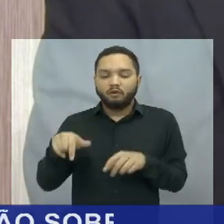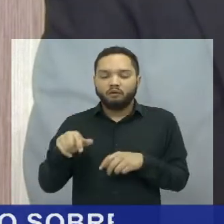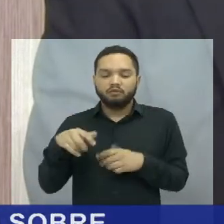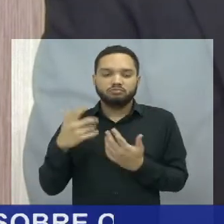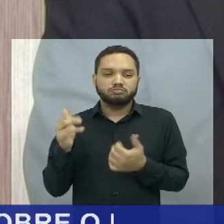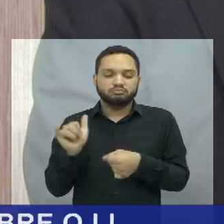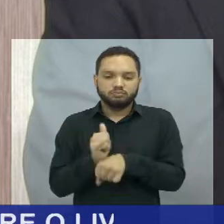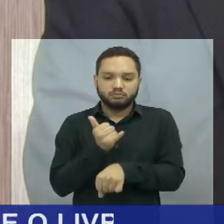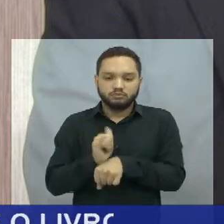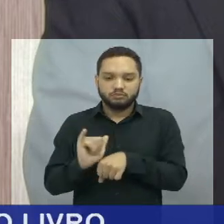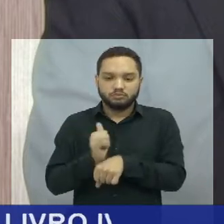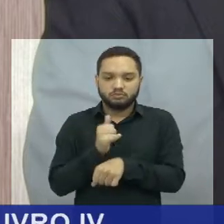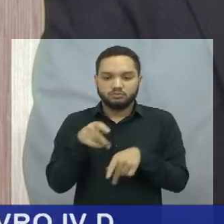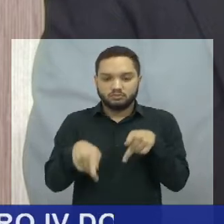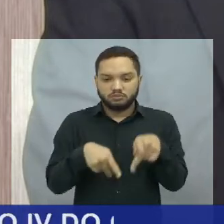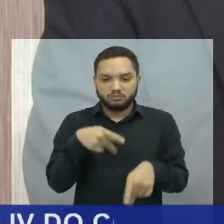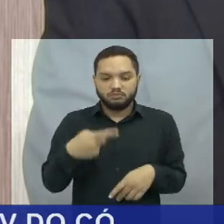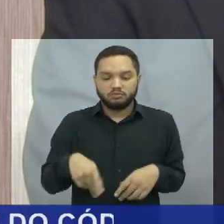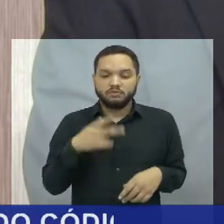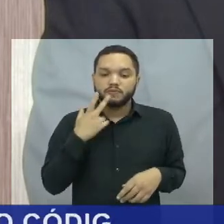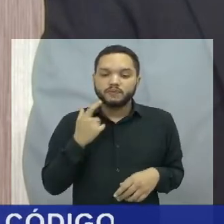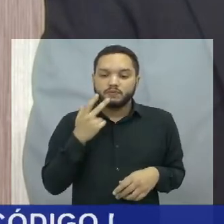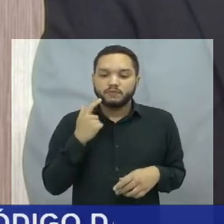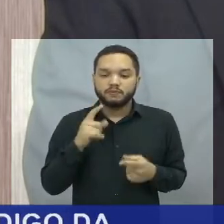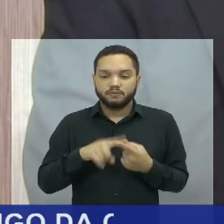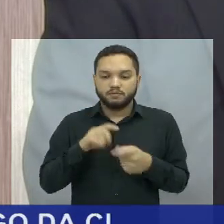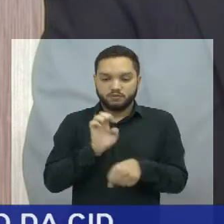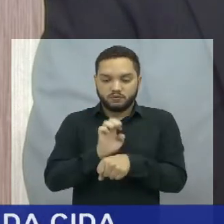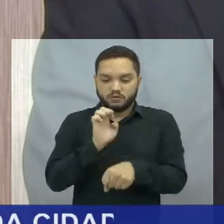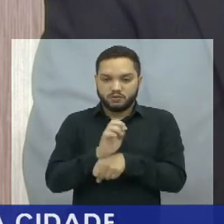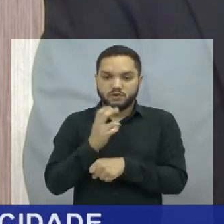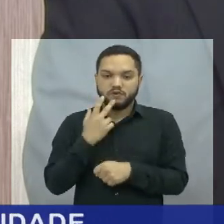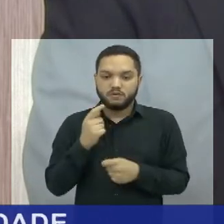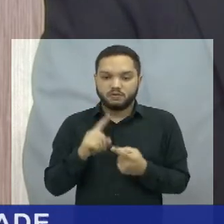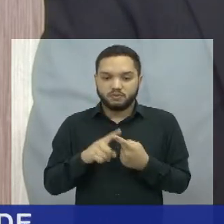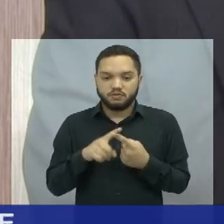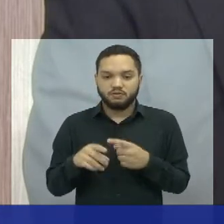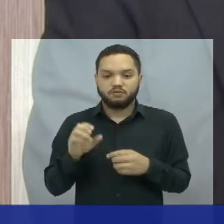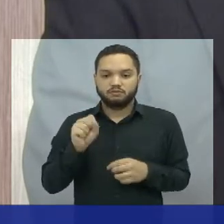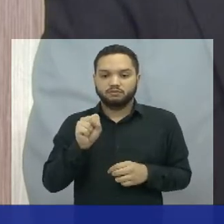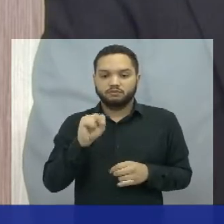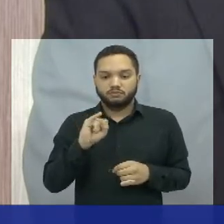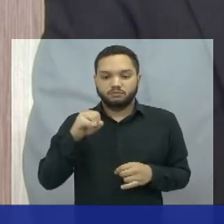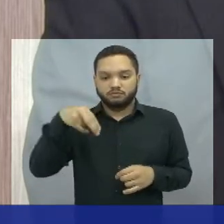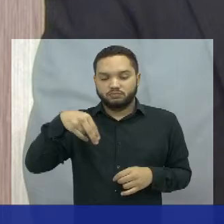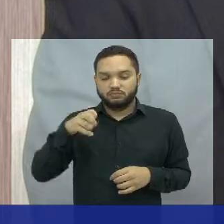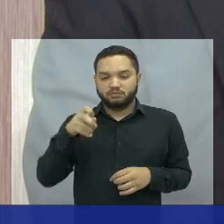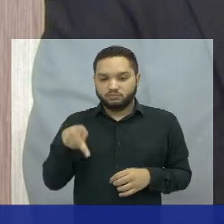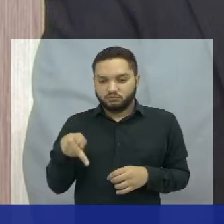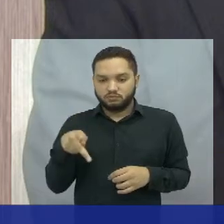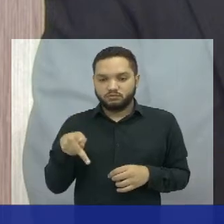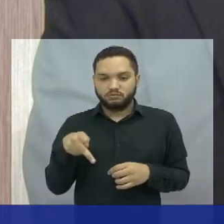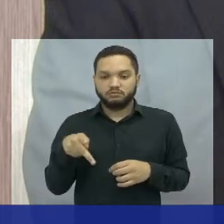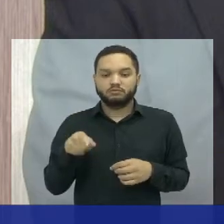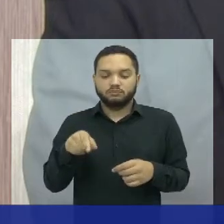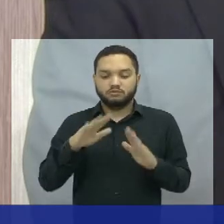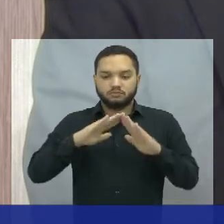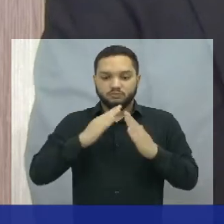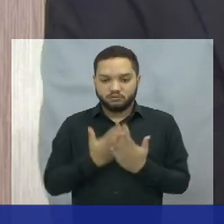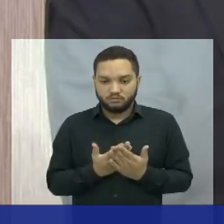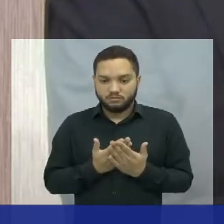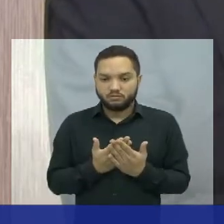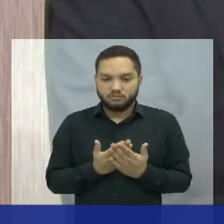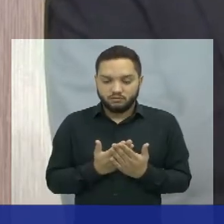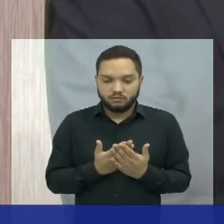estratégico para o povo de Fortaleza e para o povo de Ceará, que é o Cinep, o Cinep, as escolas, elas tiveram